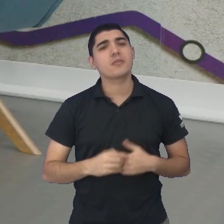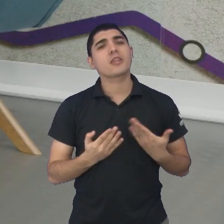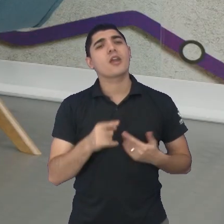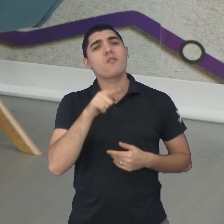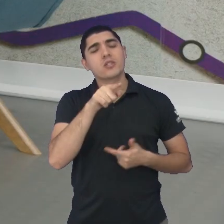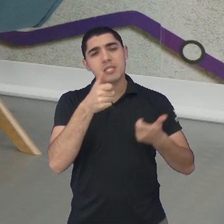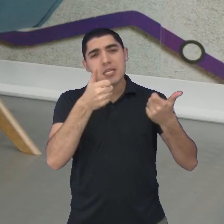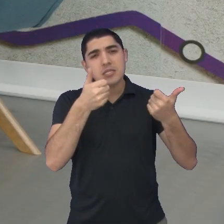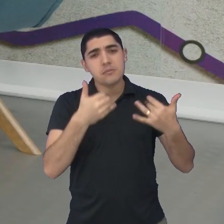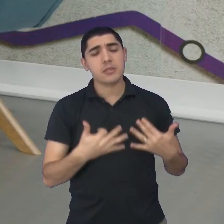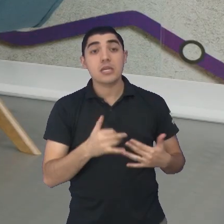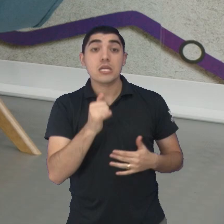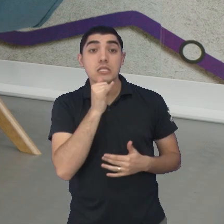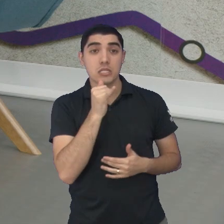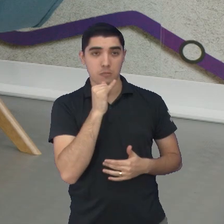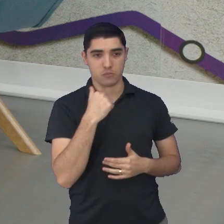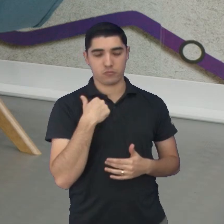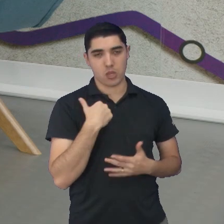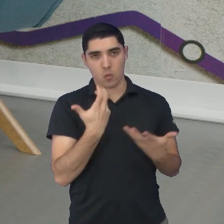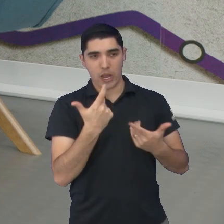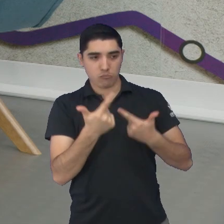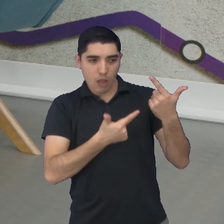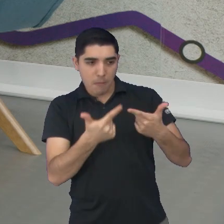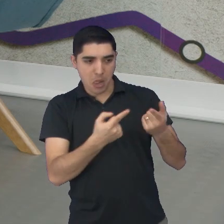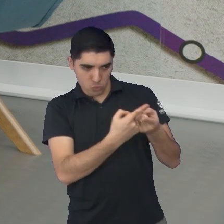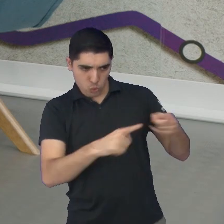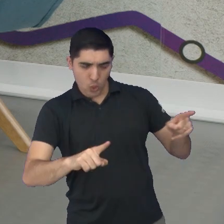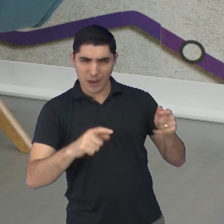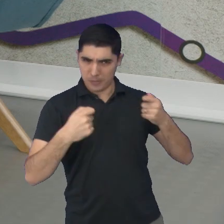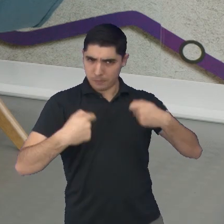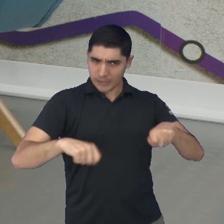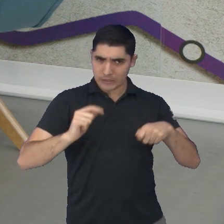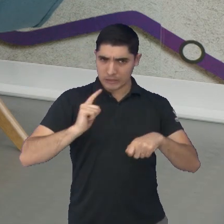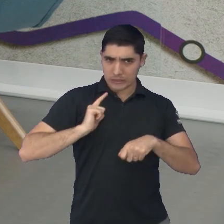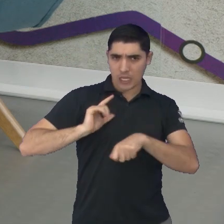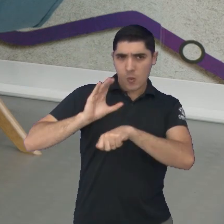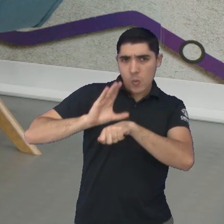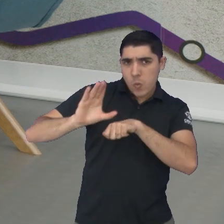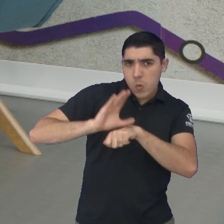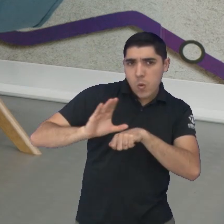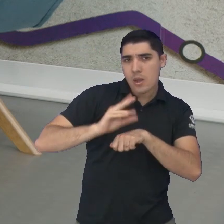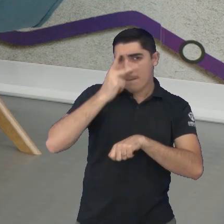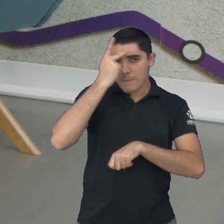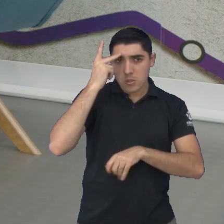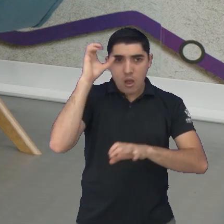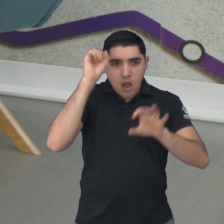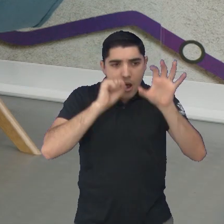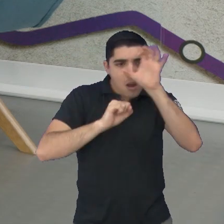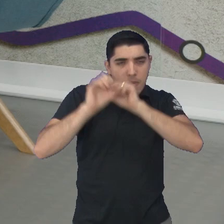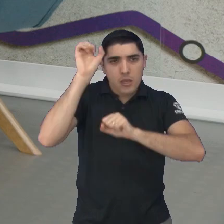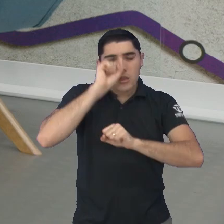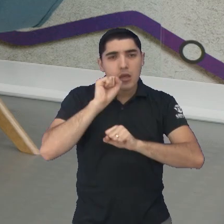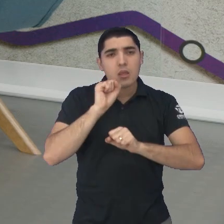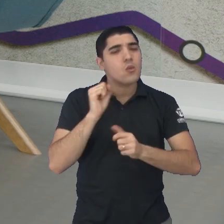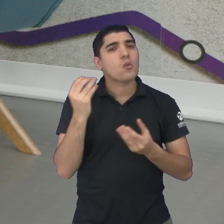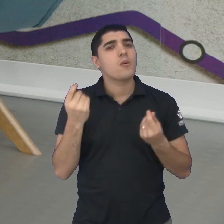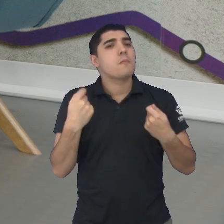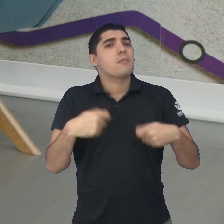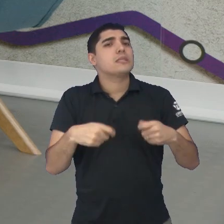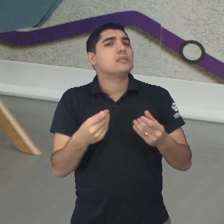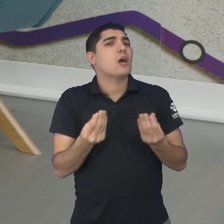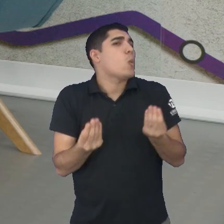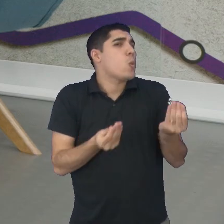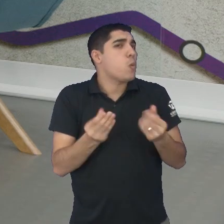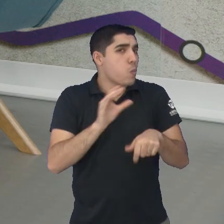pouquinho se a gente precisa de especializações, de cursos, né, para as pessoas se profissionalizarem nessa área, o que elas precisam procurar aí, para quem quer